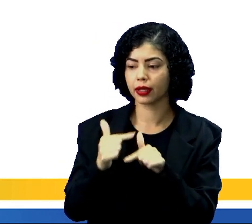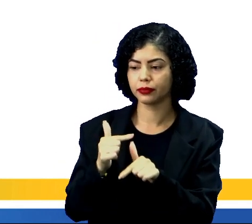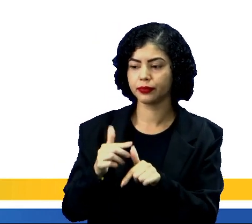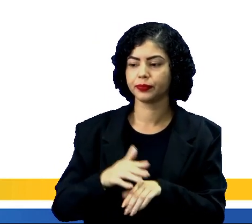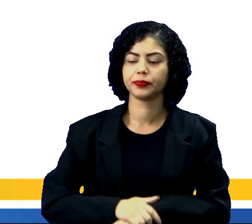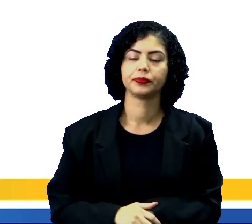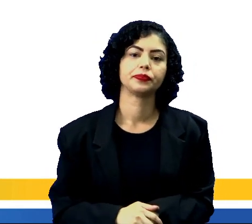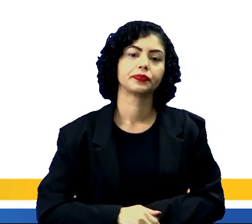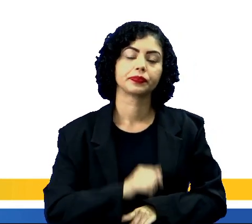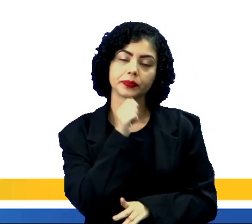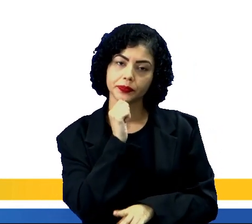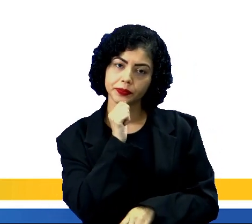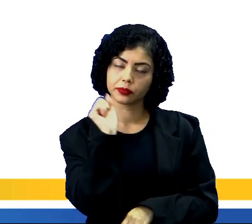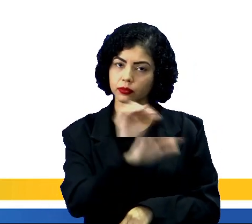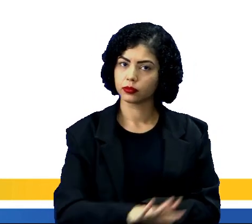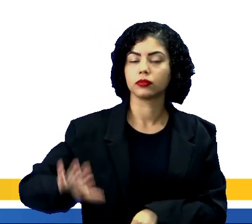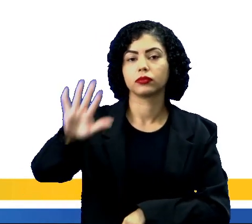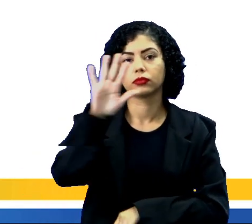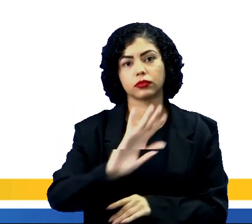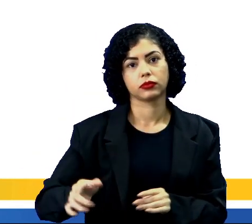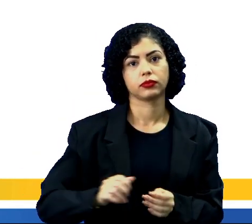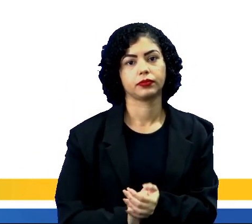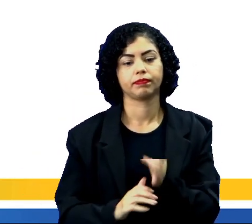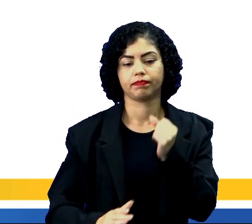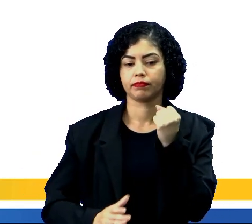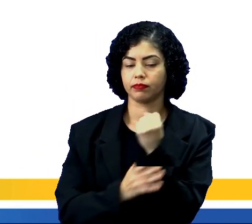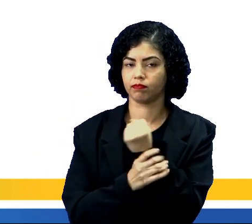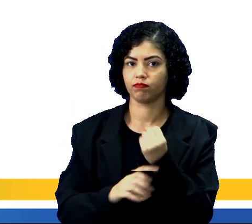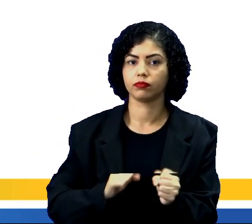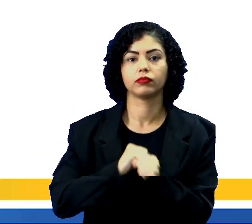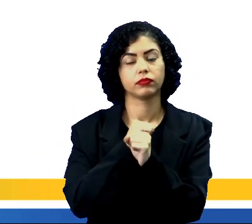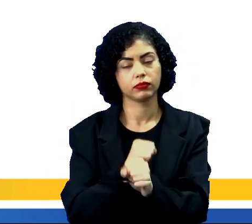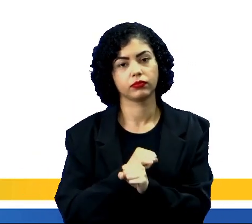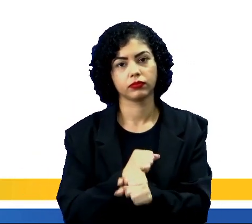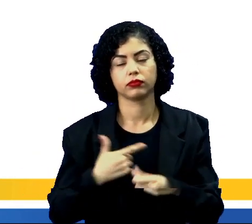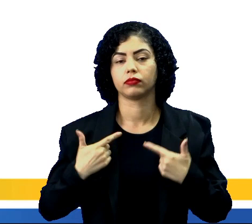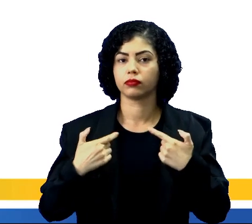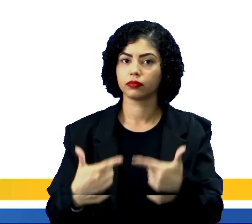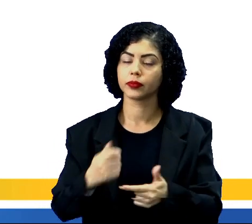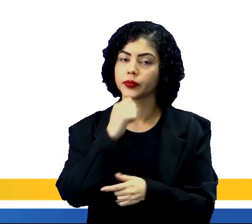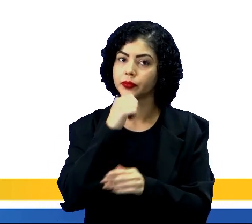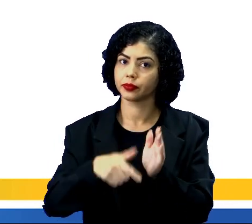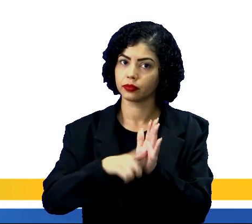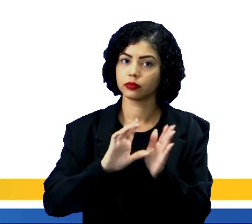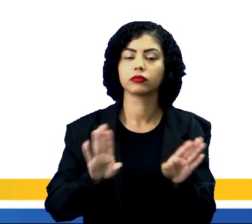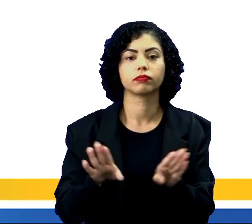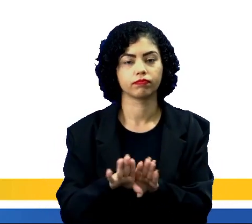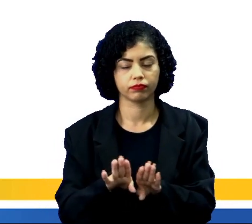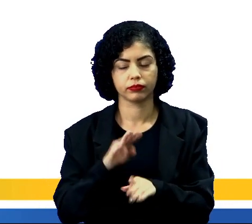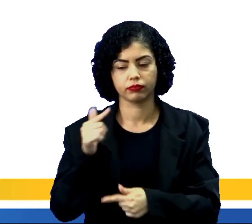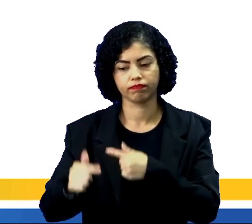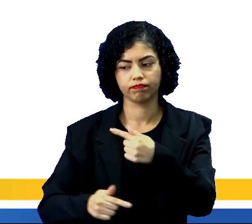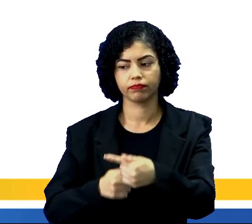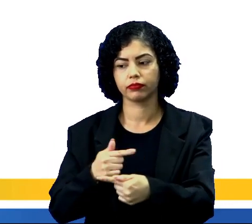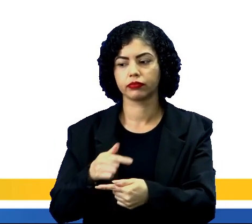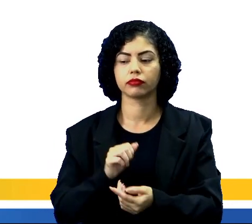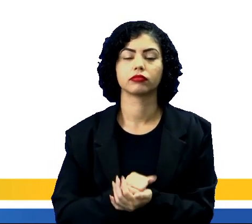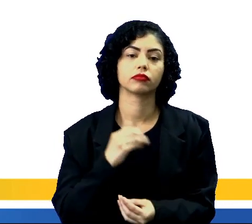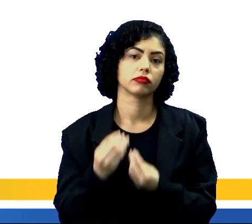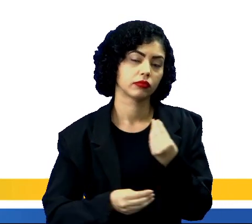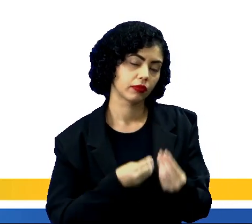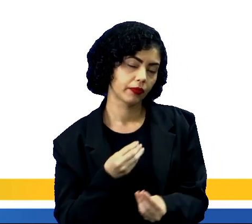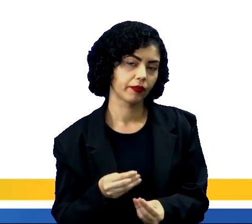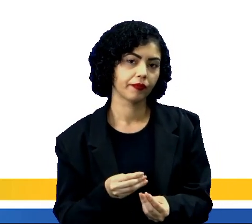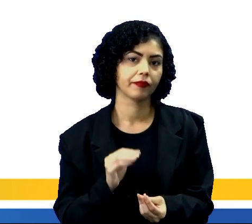trabalho. Geralmente, os escravos eram os prisioneiros de guerras e os seus descendentes também. Então, assim como